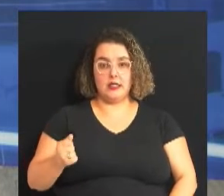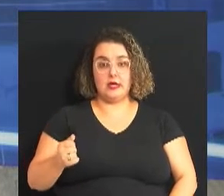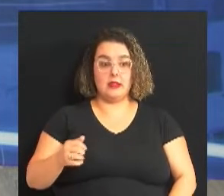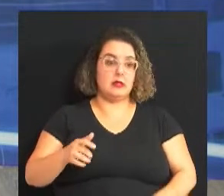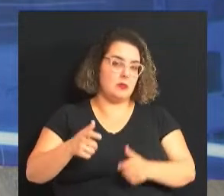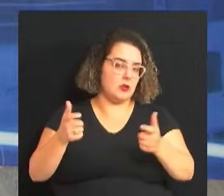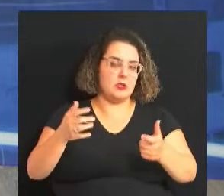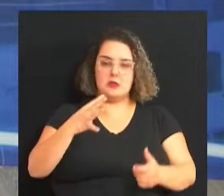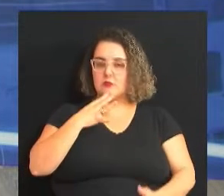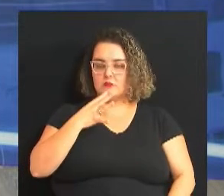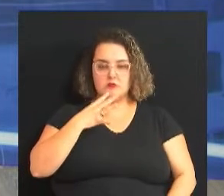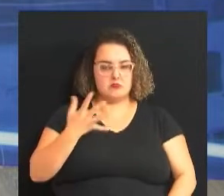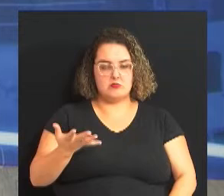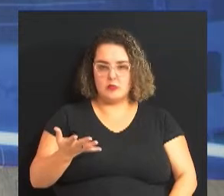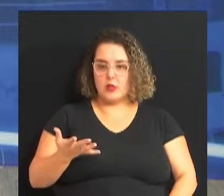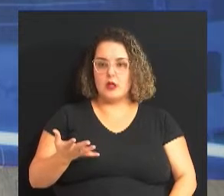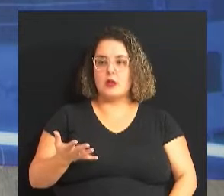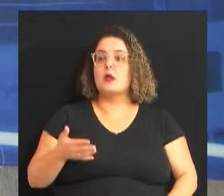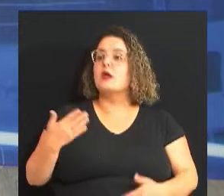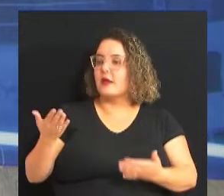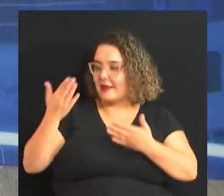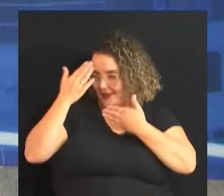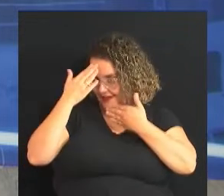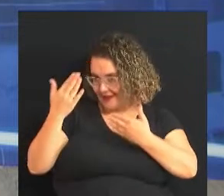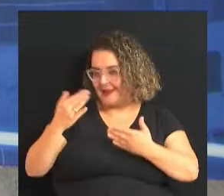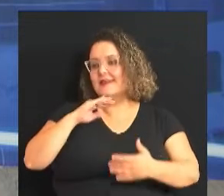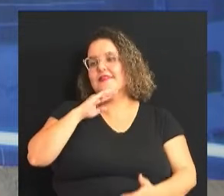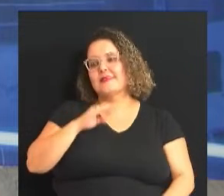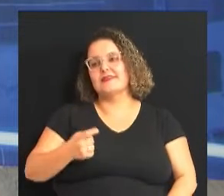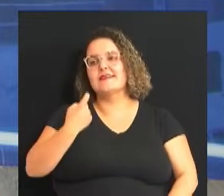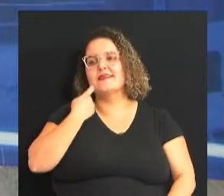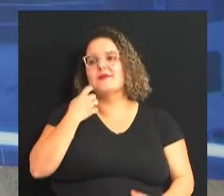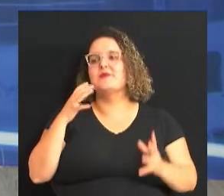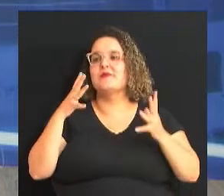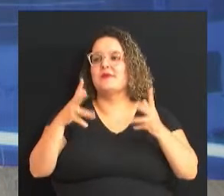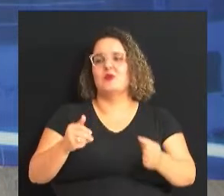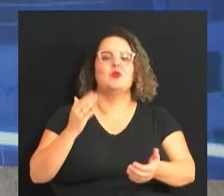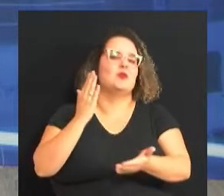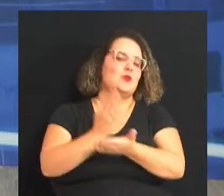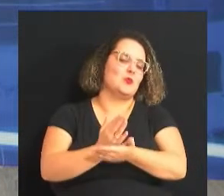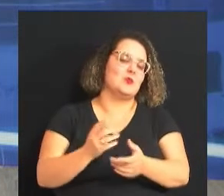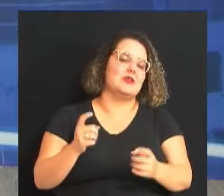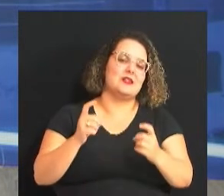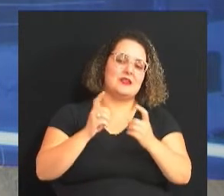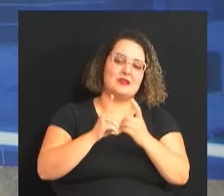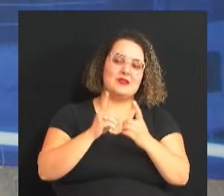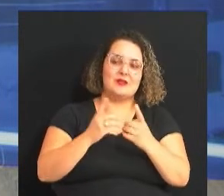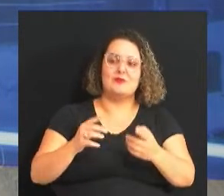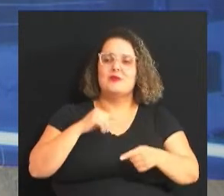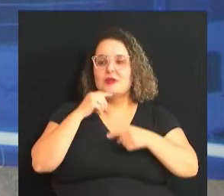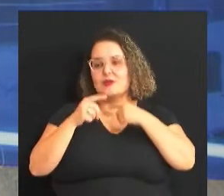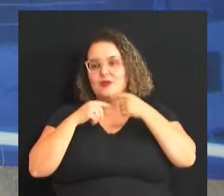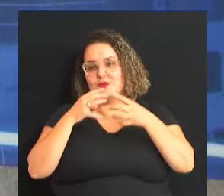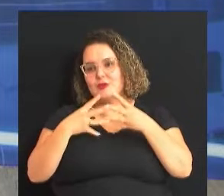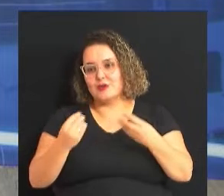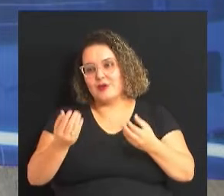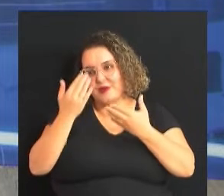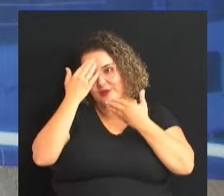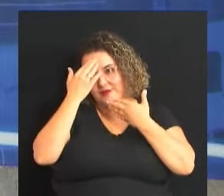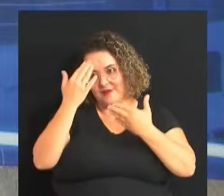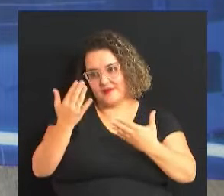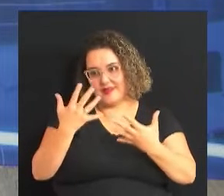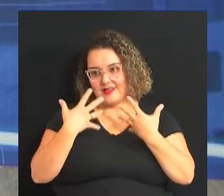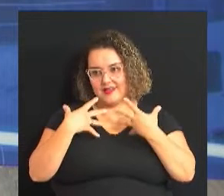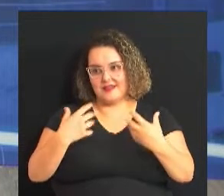aqui nessa tarde de sexta-feira. Parou todos os seus atendimentos aí só para tirar as nossas dúvidas. Muito obrigada por aceitar o